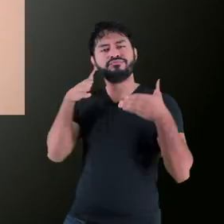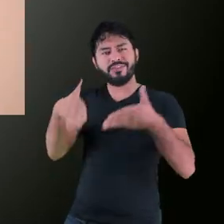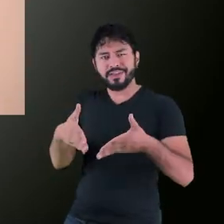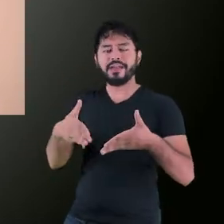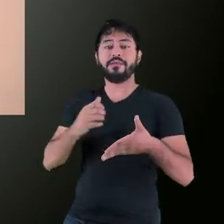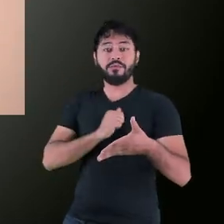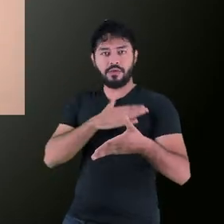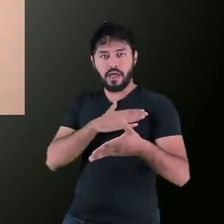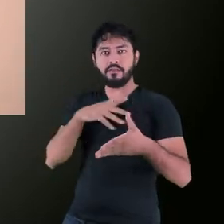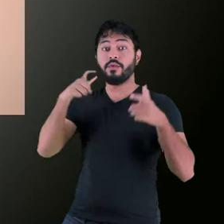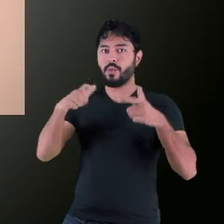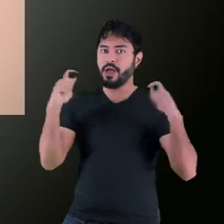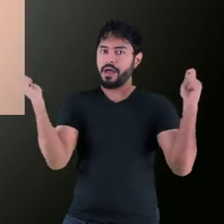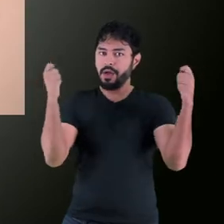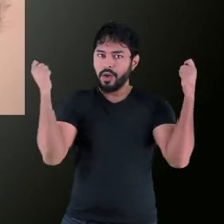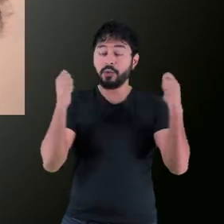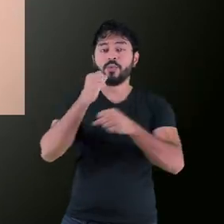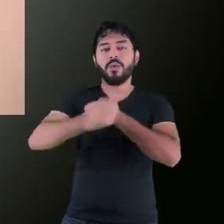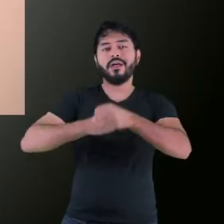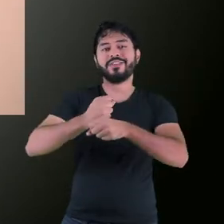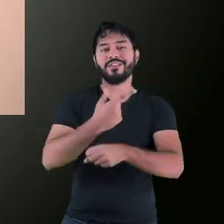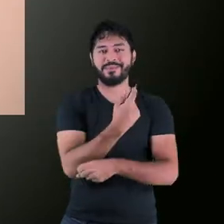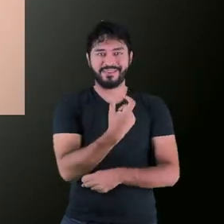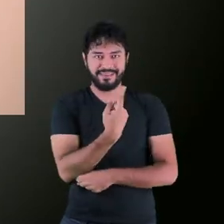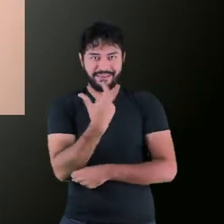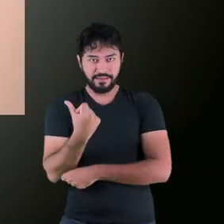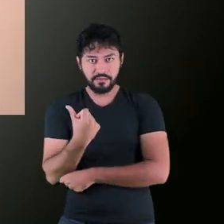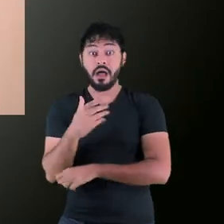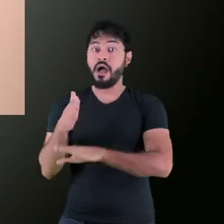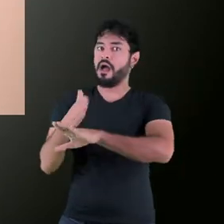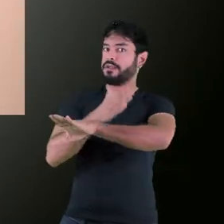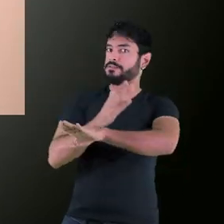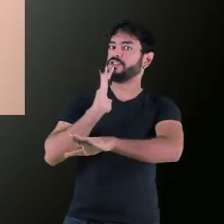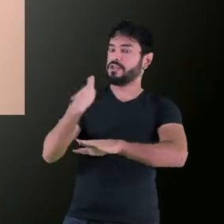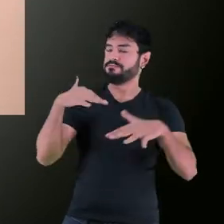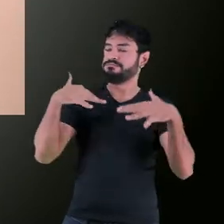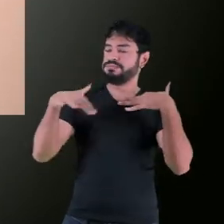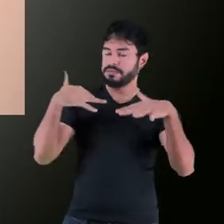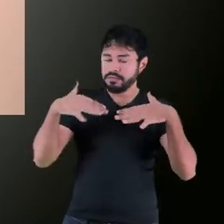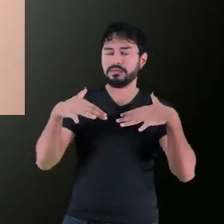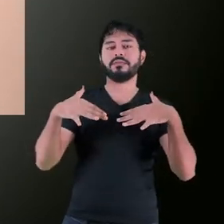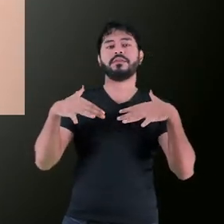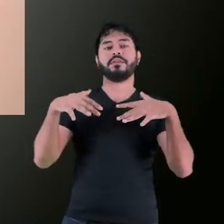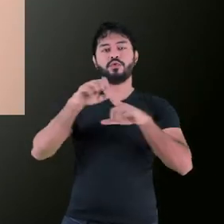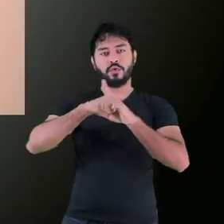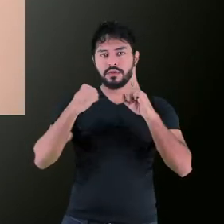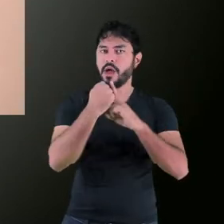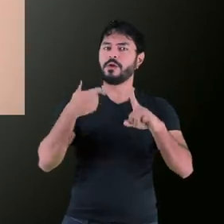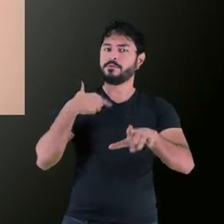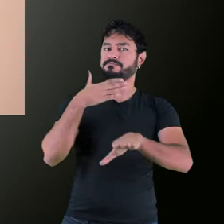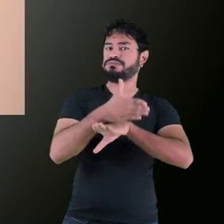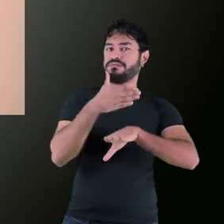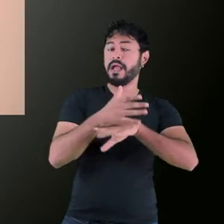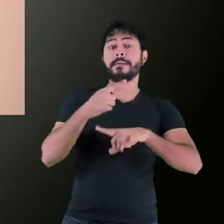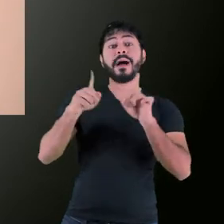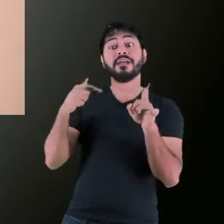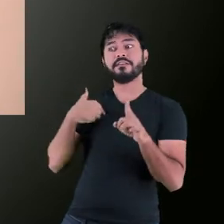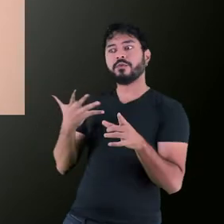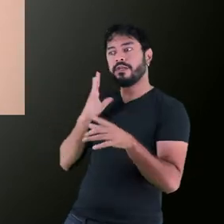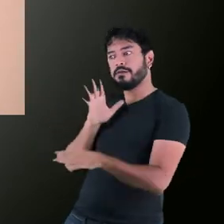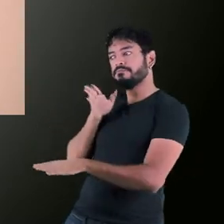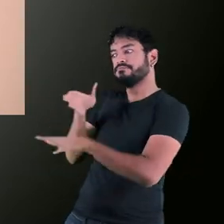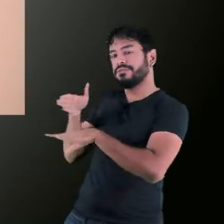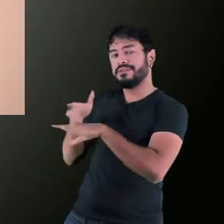2016 e daí eu já tinha participado do movimento social, já vim inserido no movimento social. E eu queria fazer parte do crime na época. Assim como